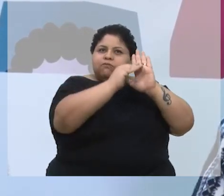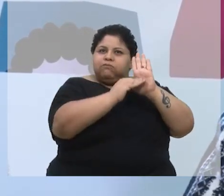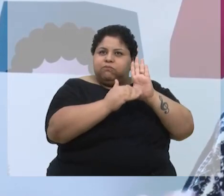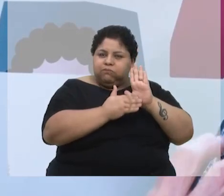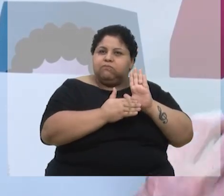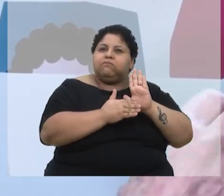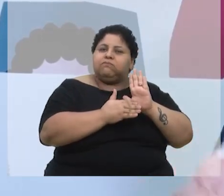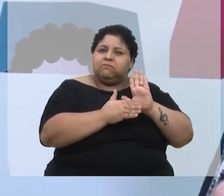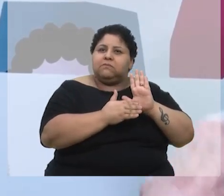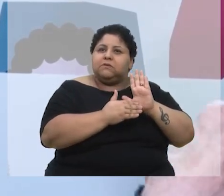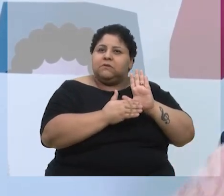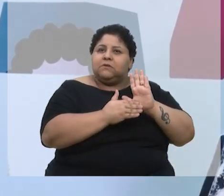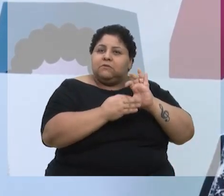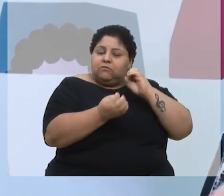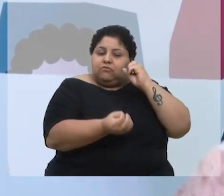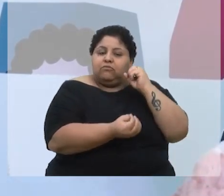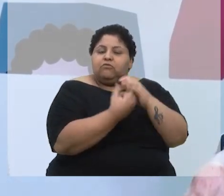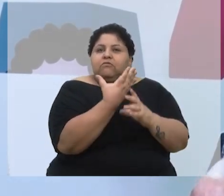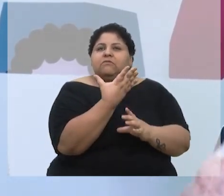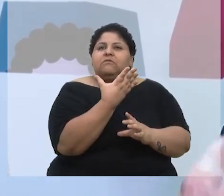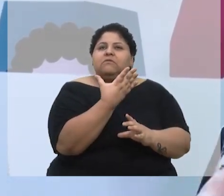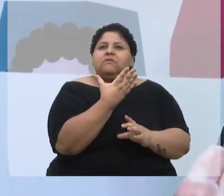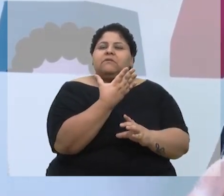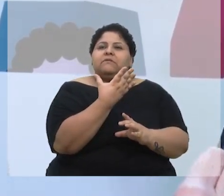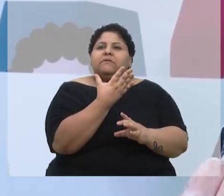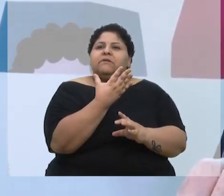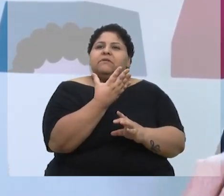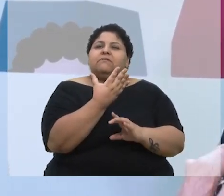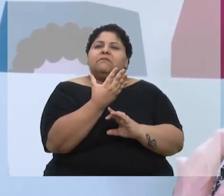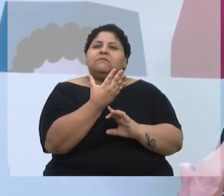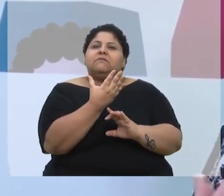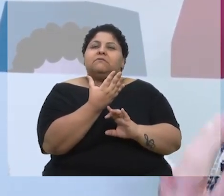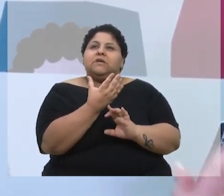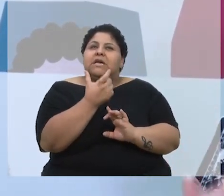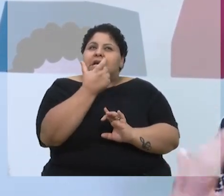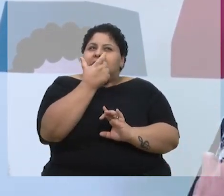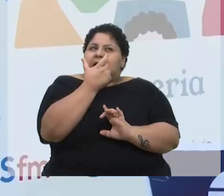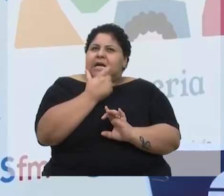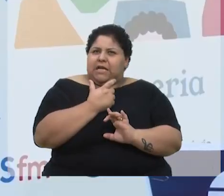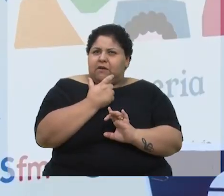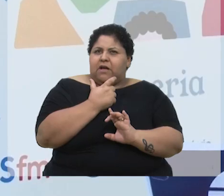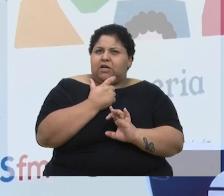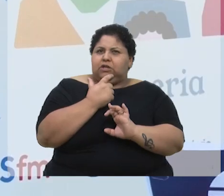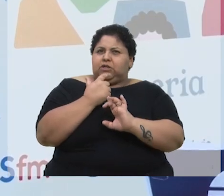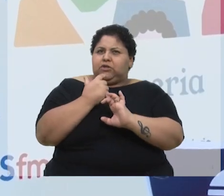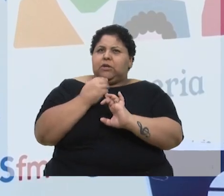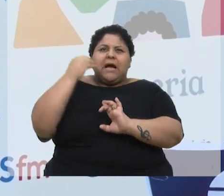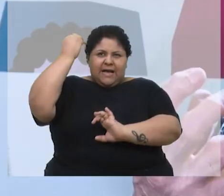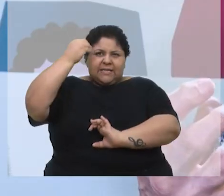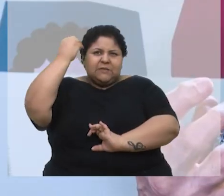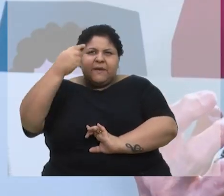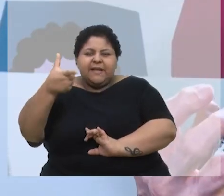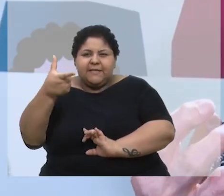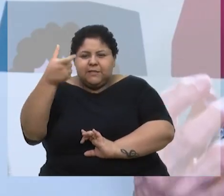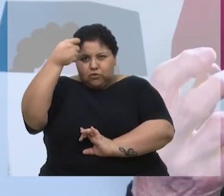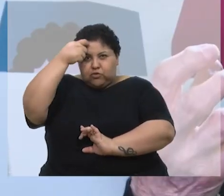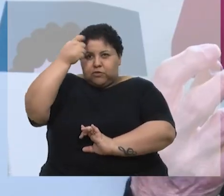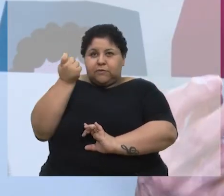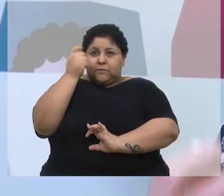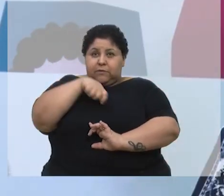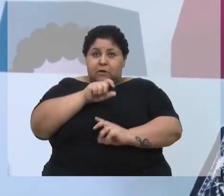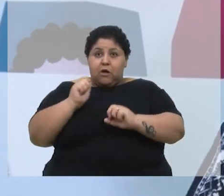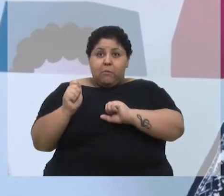de inspiração, de ter o dom artístico, que não é o meu caso. Eu não tenho dom artístico. O meu